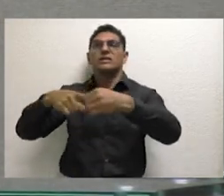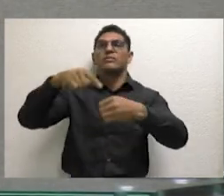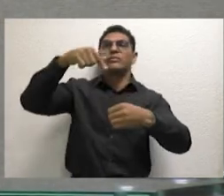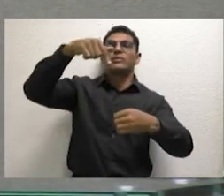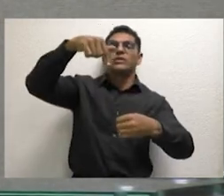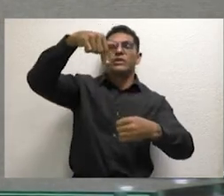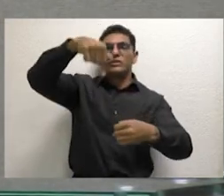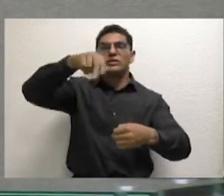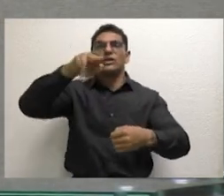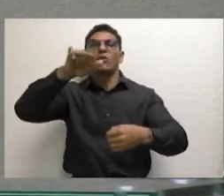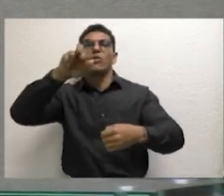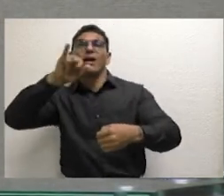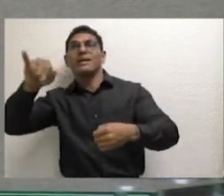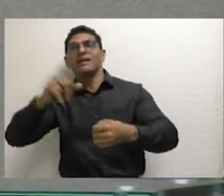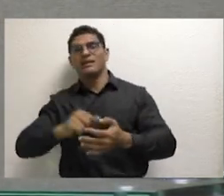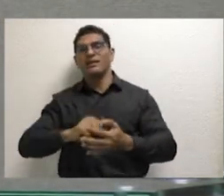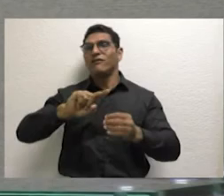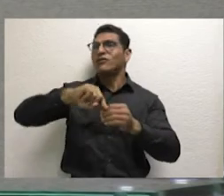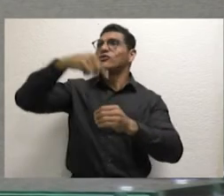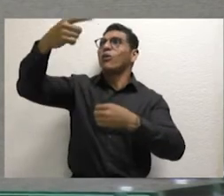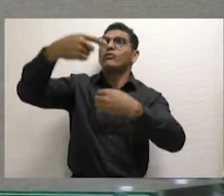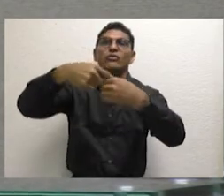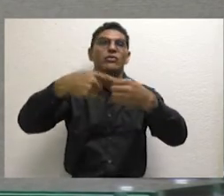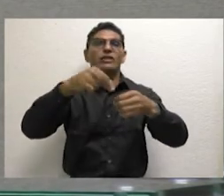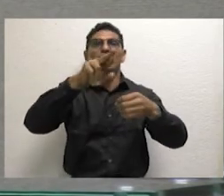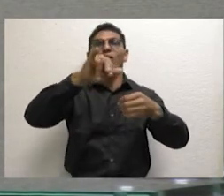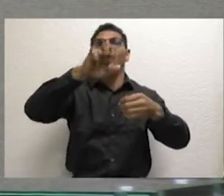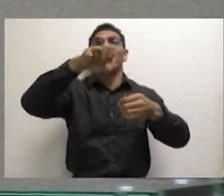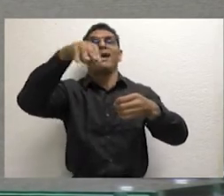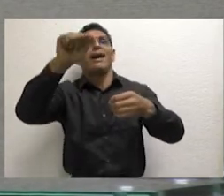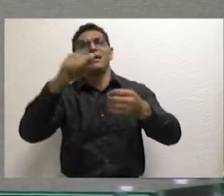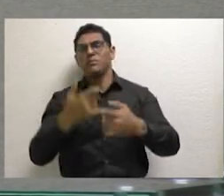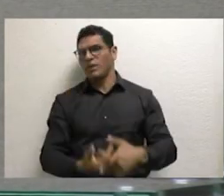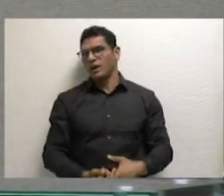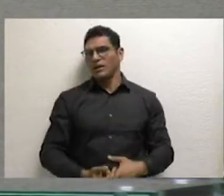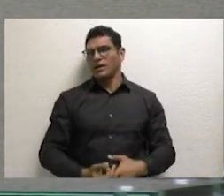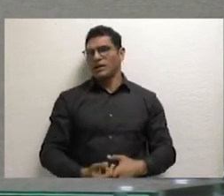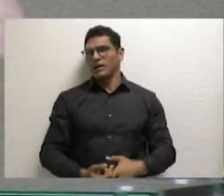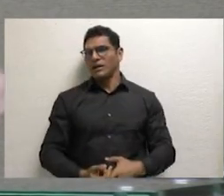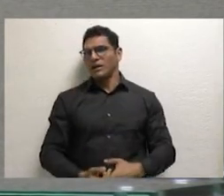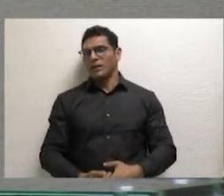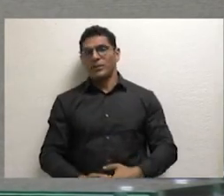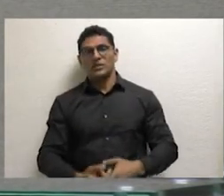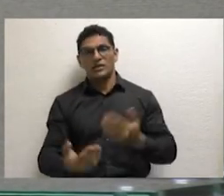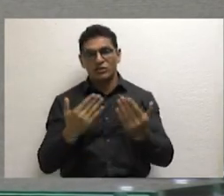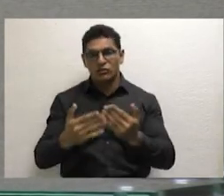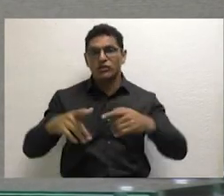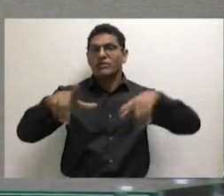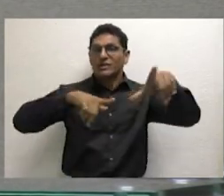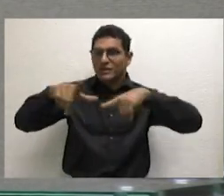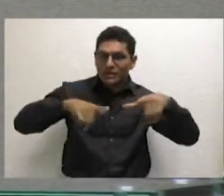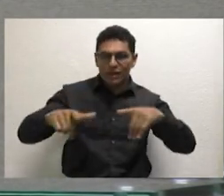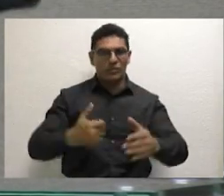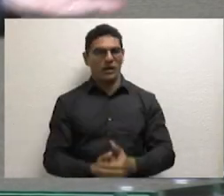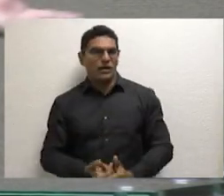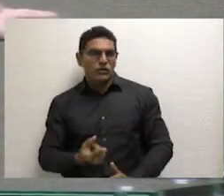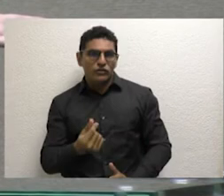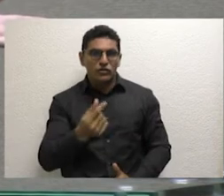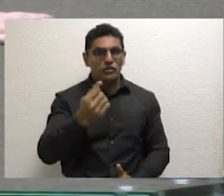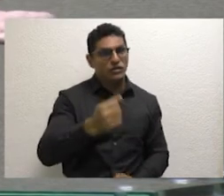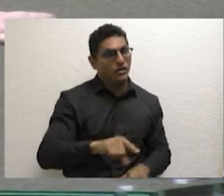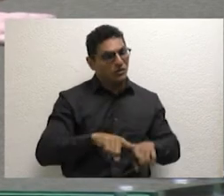pai vem de Roraima nós deveríamos estar discutindo era emprego e renda só que